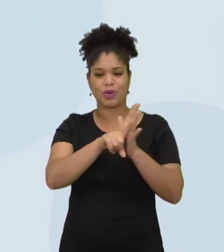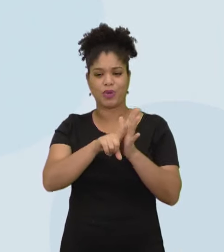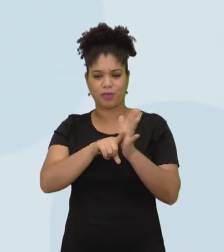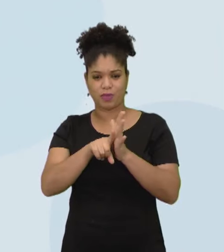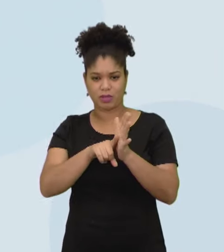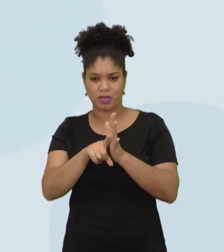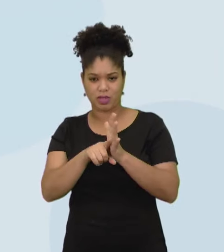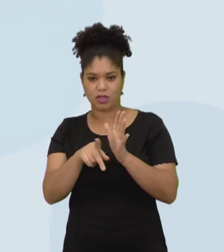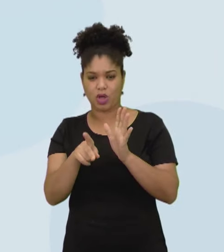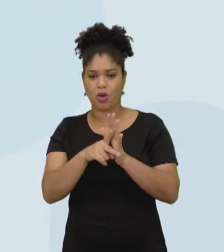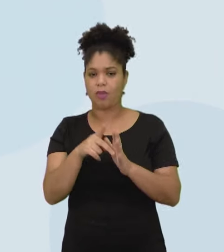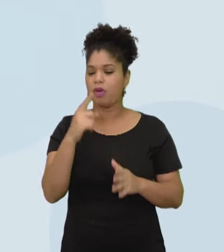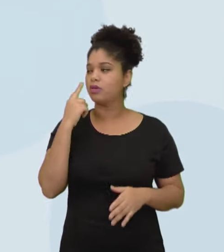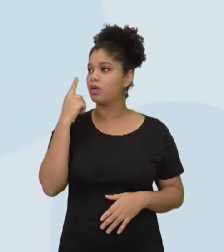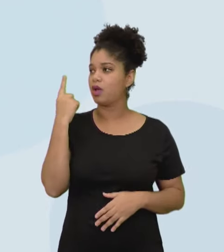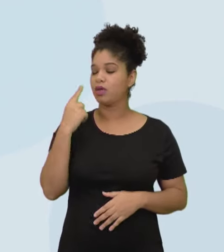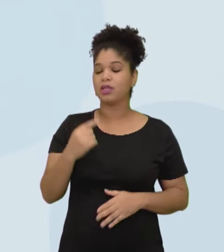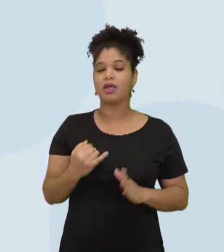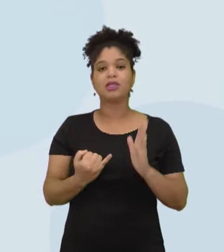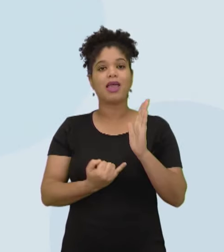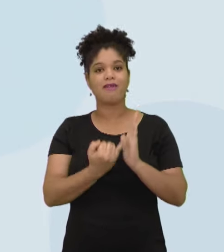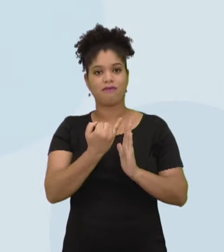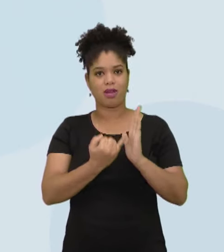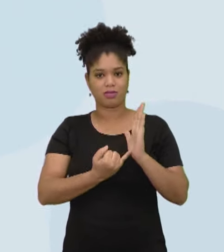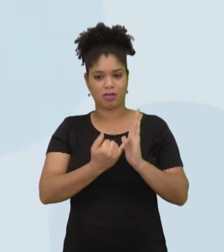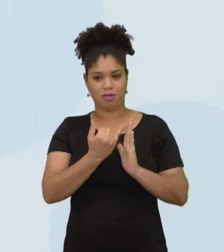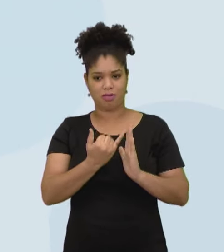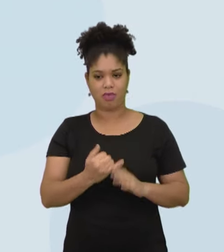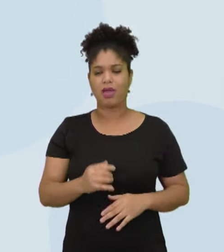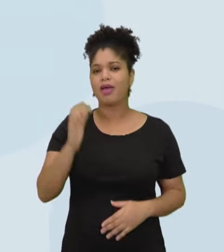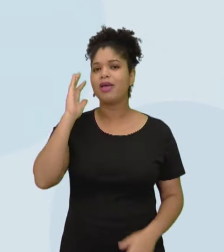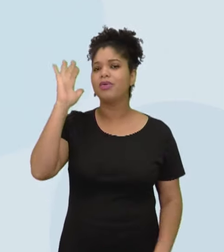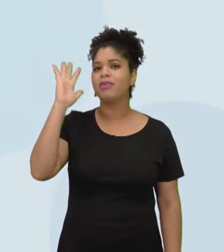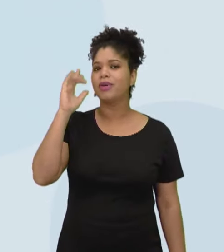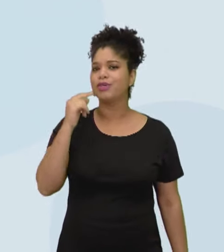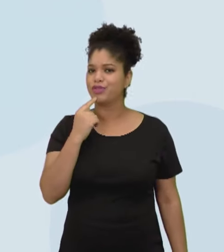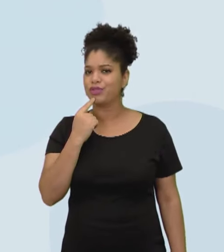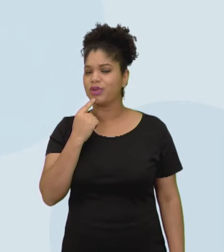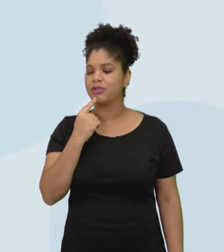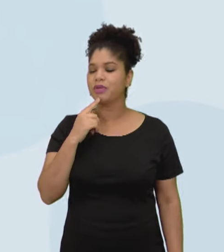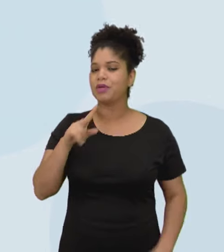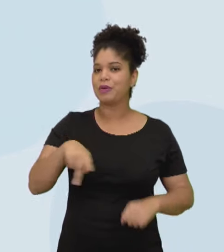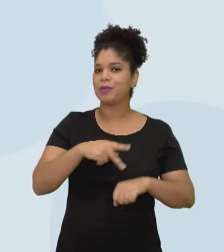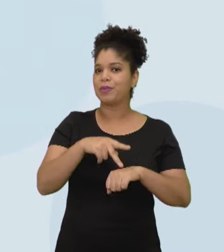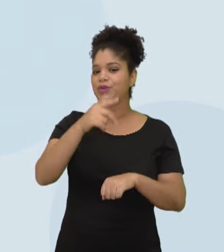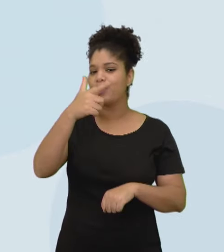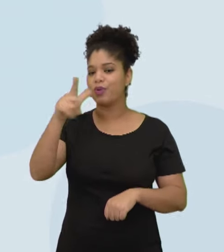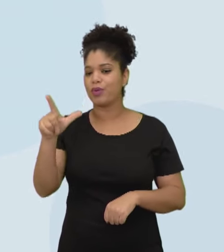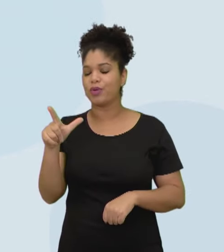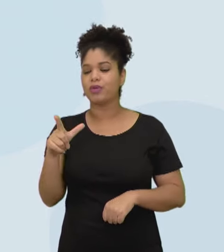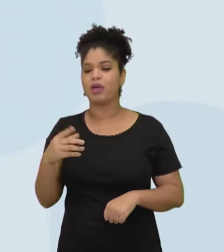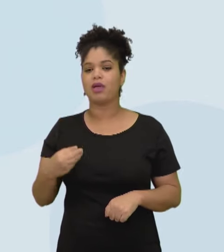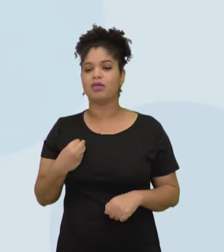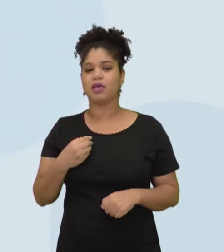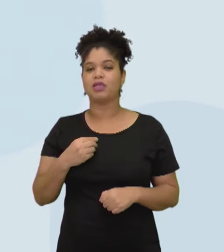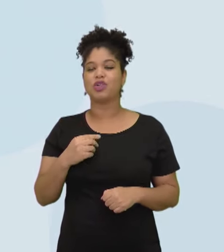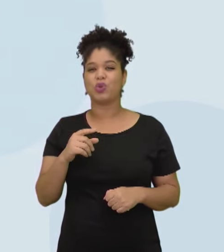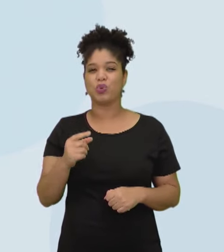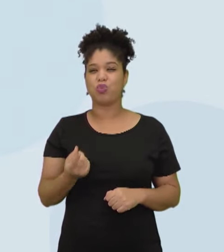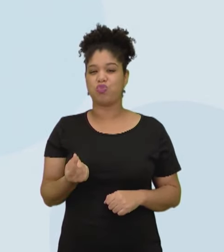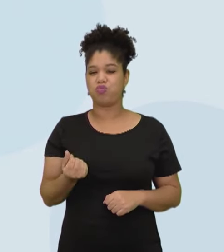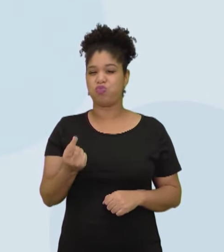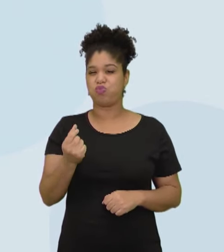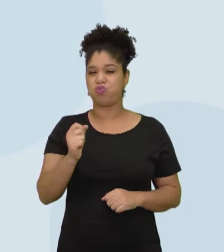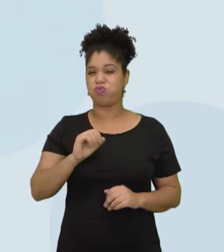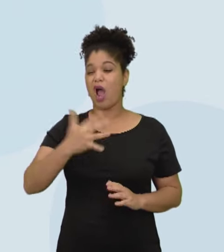aqui é a teoria da inflação. Então, imagine assim, ó, tá tendo um país lá que está tendo um elevado aumento de preços,